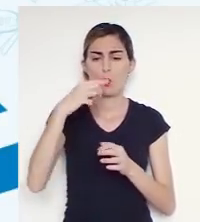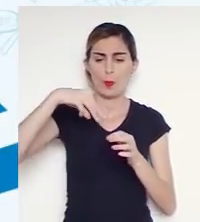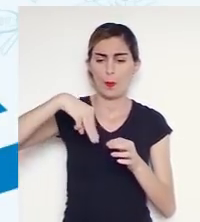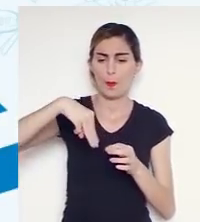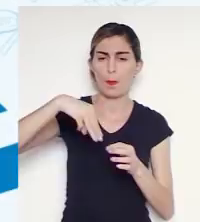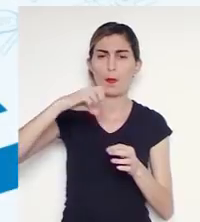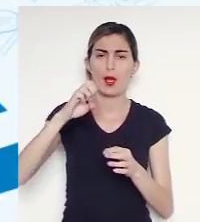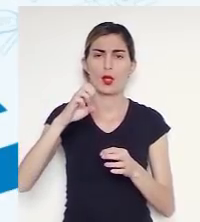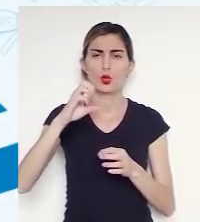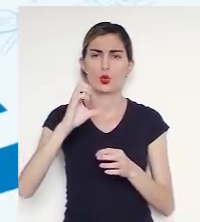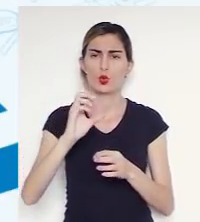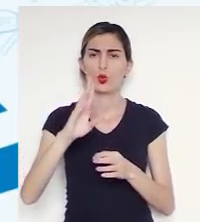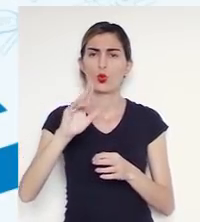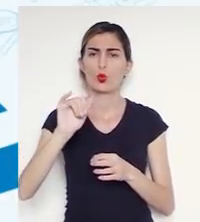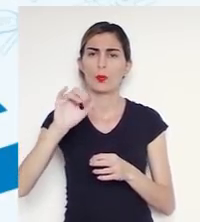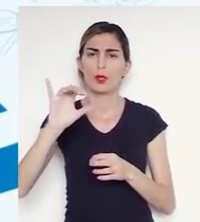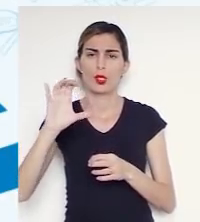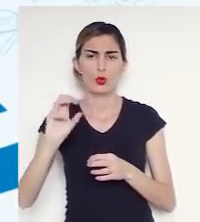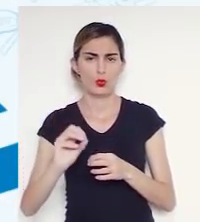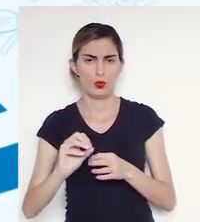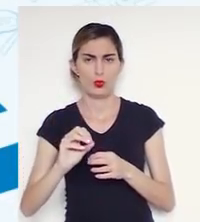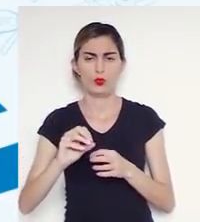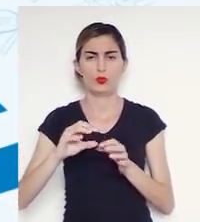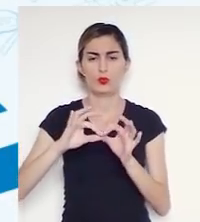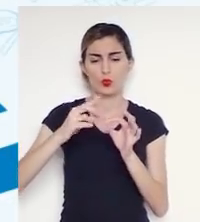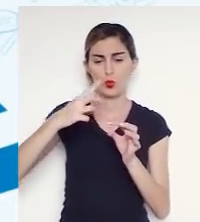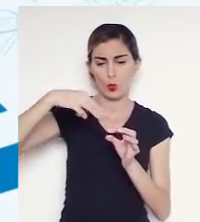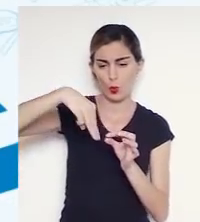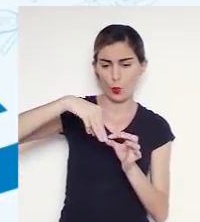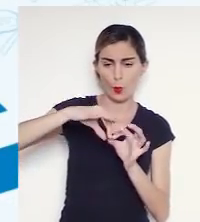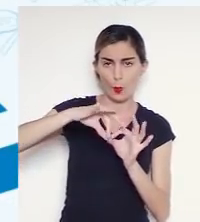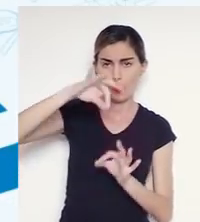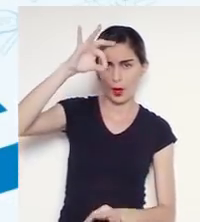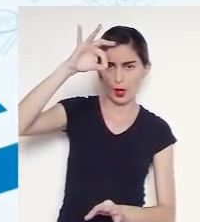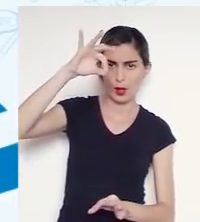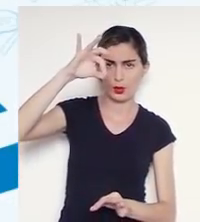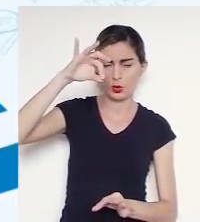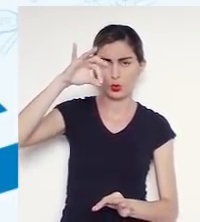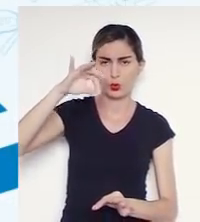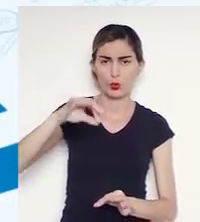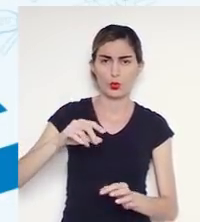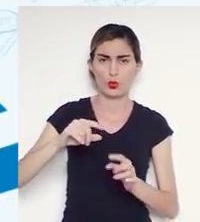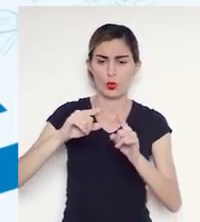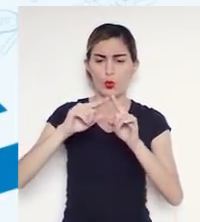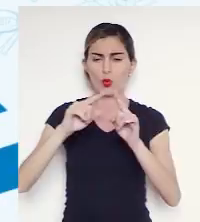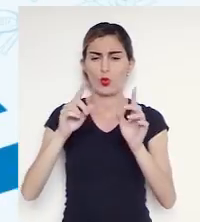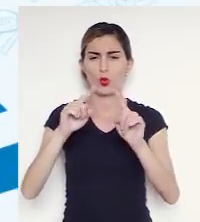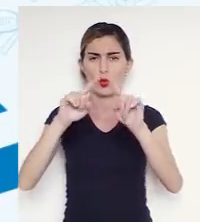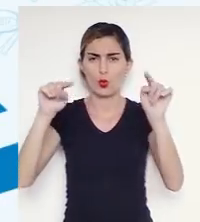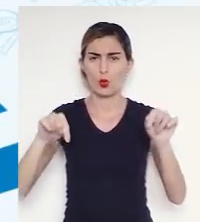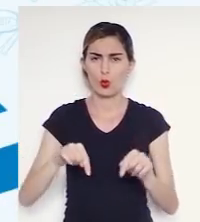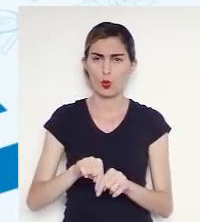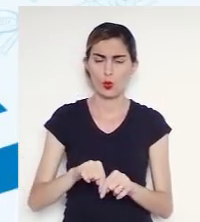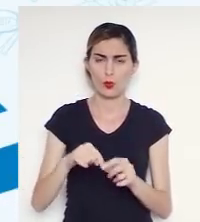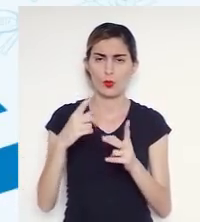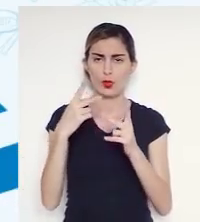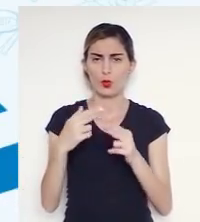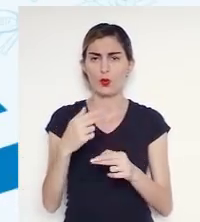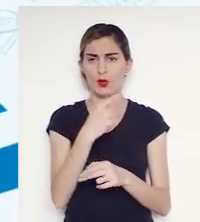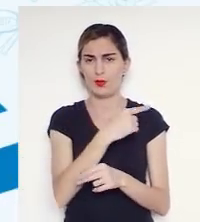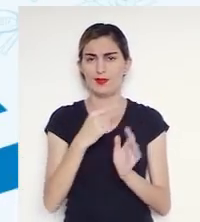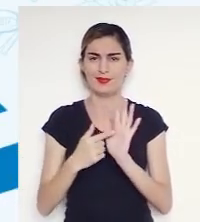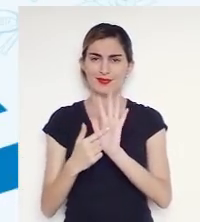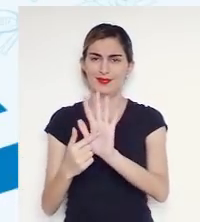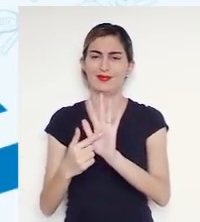1 metro cúbico de areia. Ou seja, 1 metro em forma de cubo, assim como